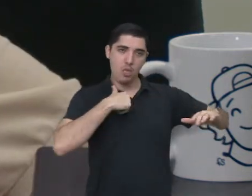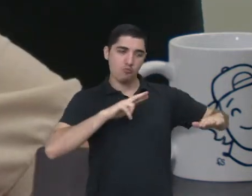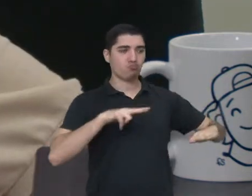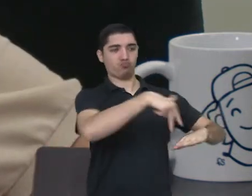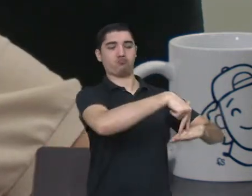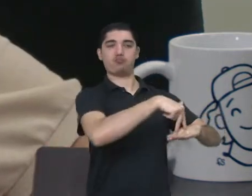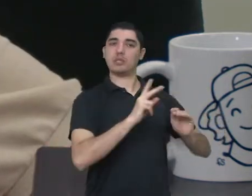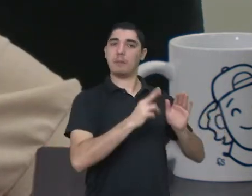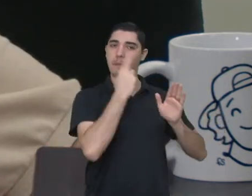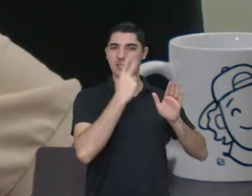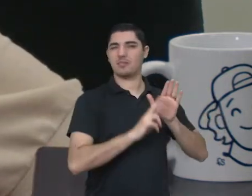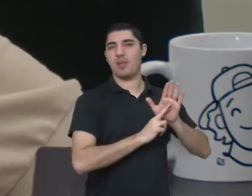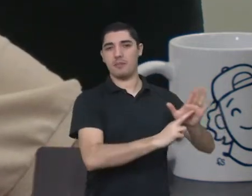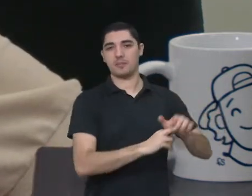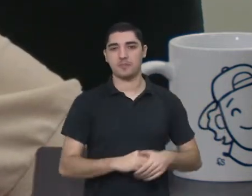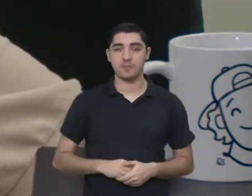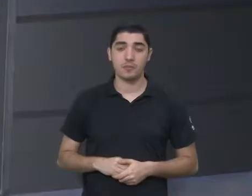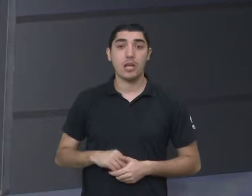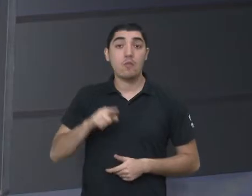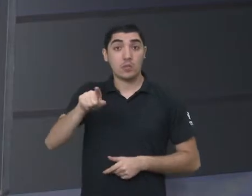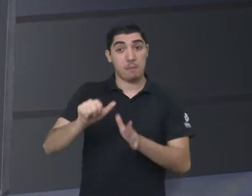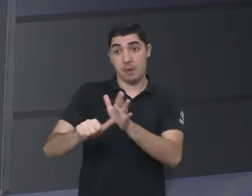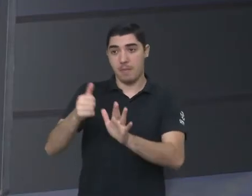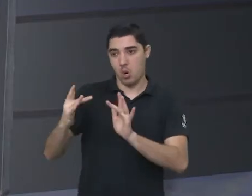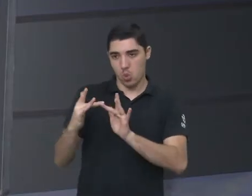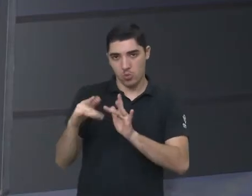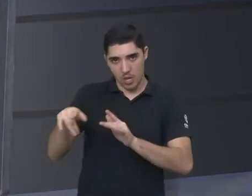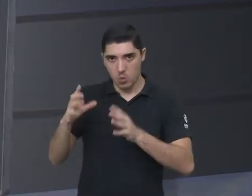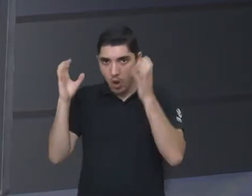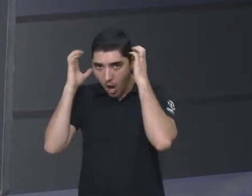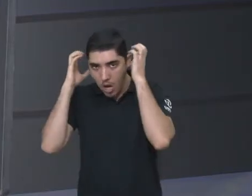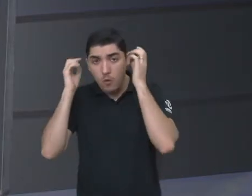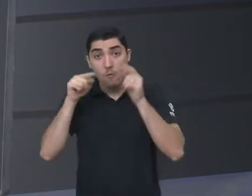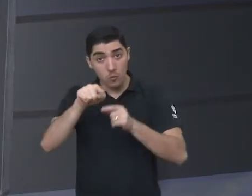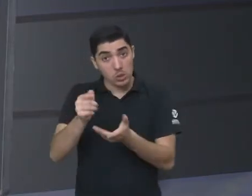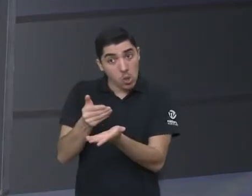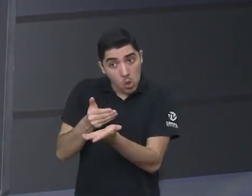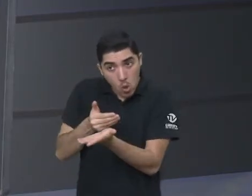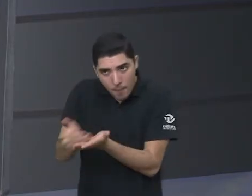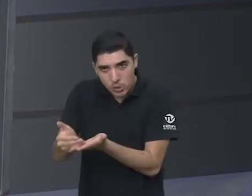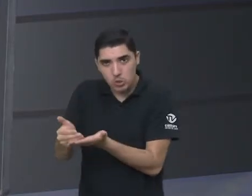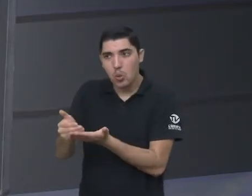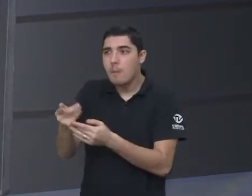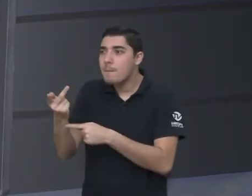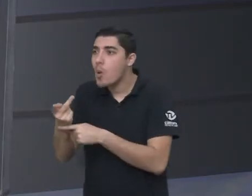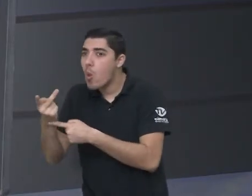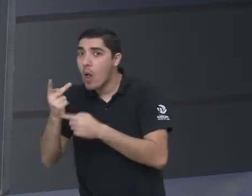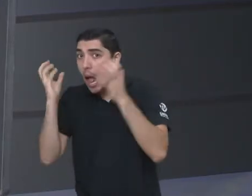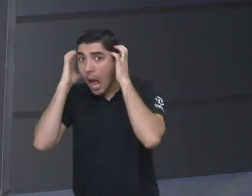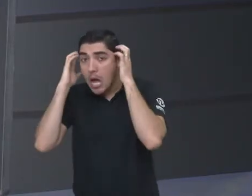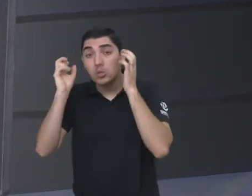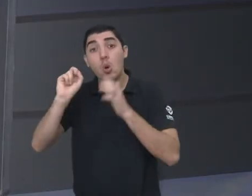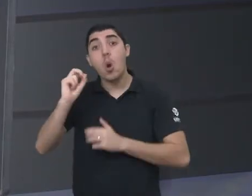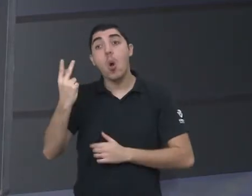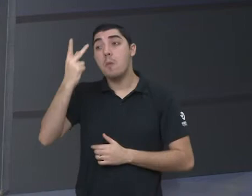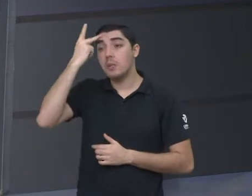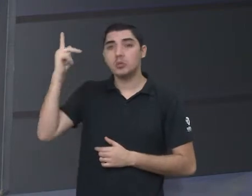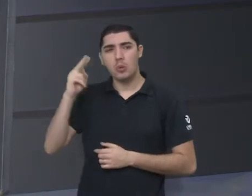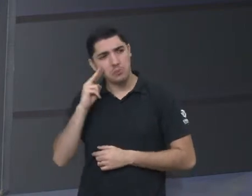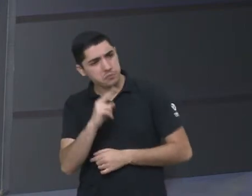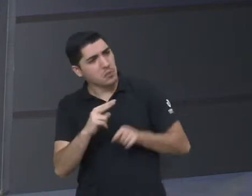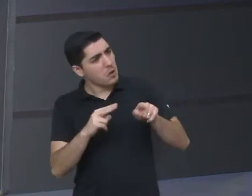eu estudava à noite no João Cursino. E chegou um dia lá, um convite e tal, o diretor me entregou, que eu era da diretoria do